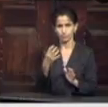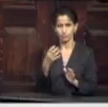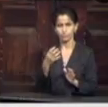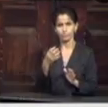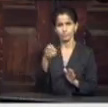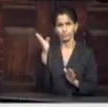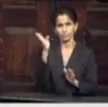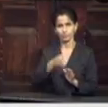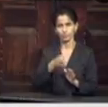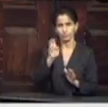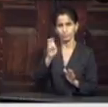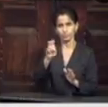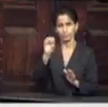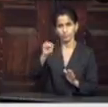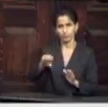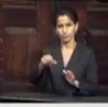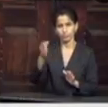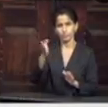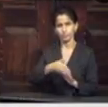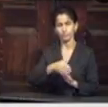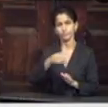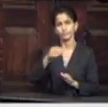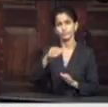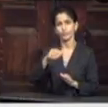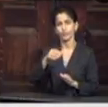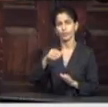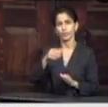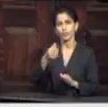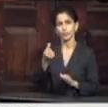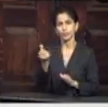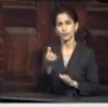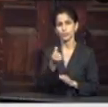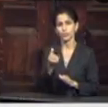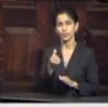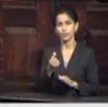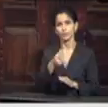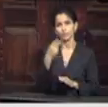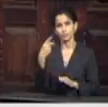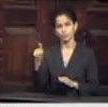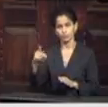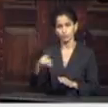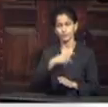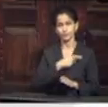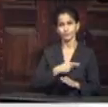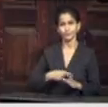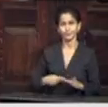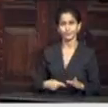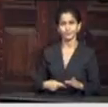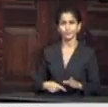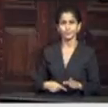de 2016, onde o senhor presidente Jorge Pisciani